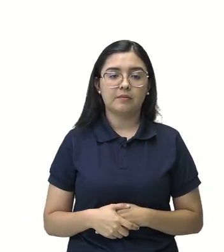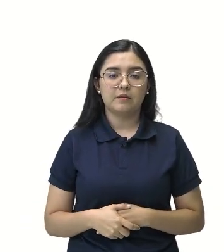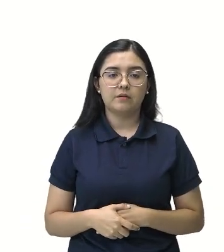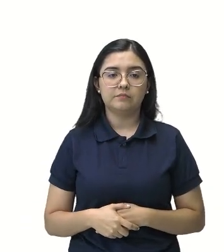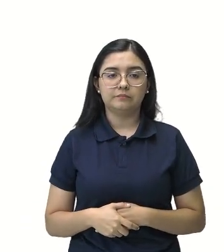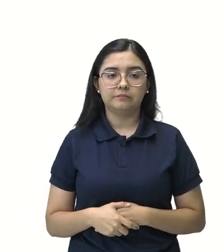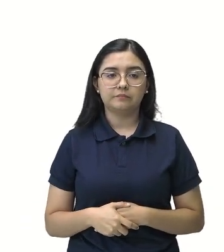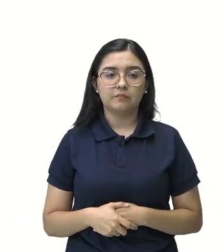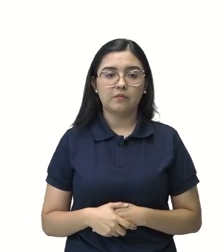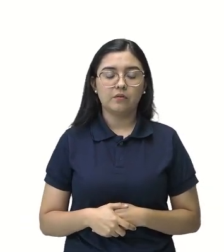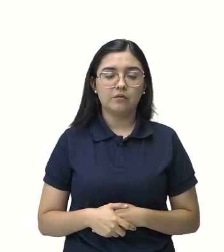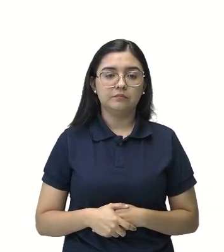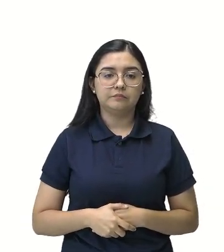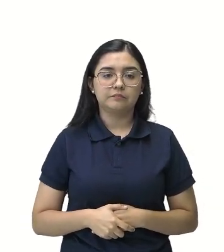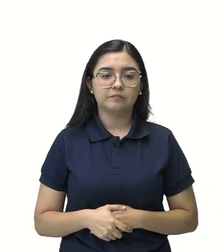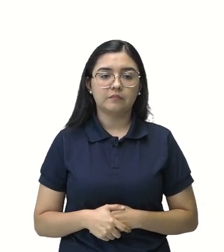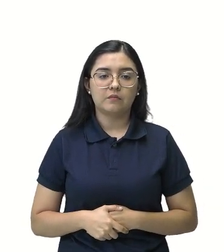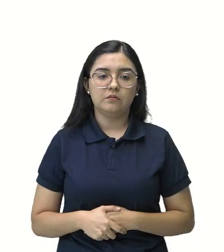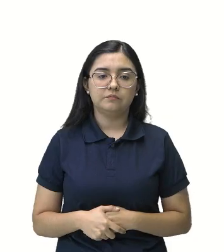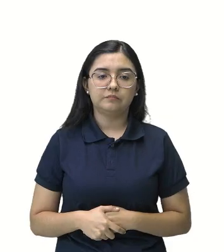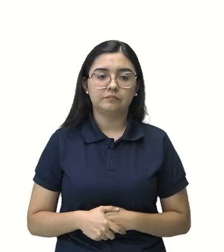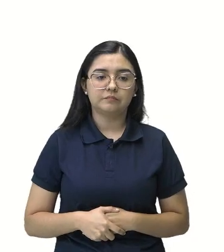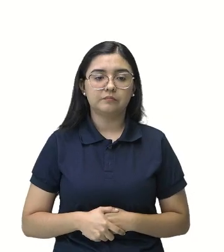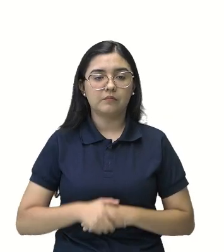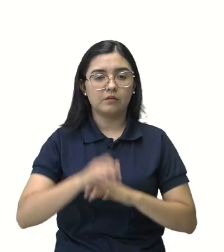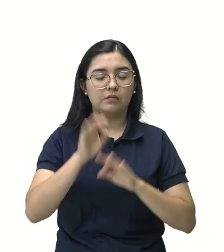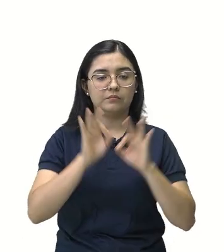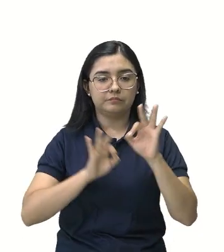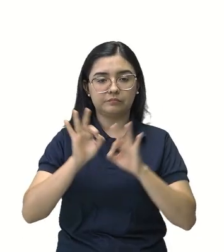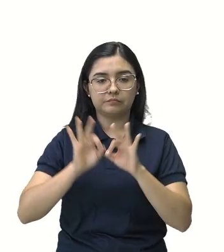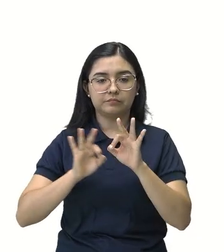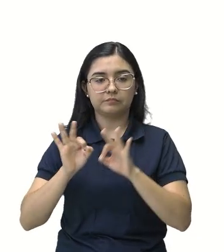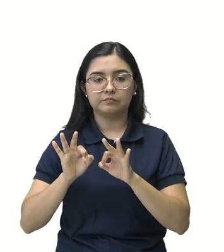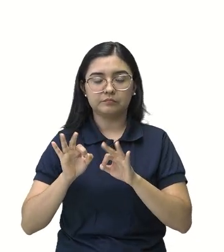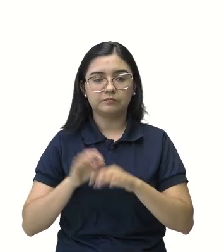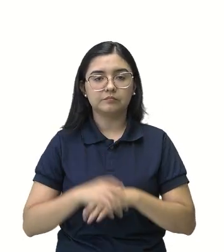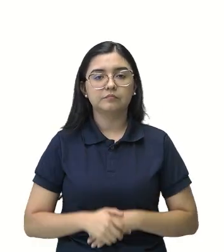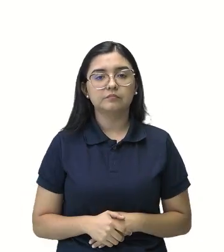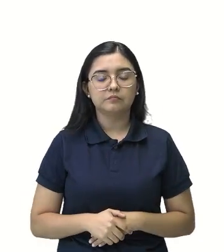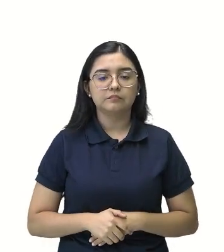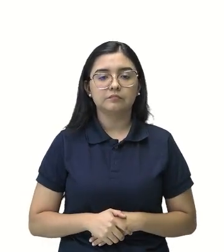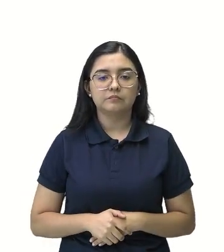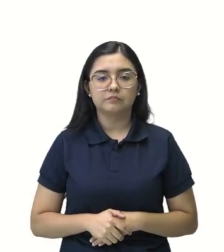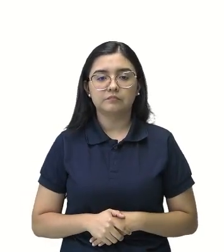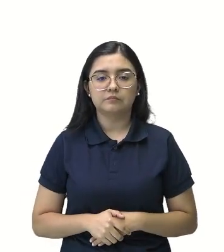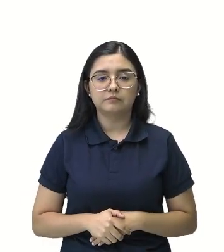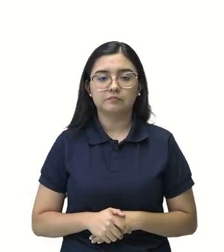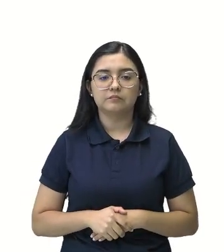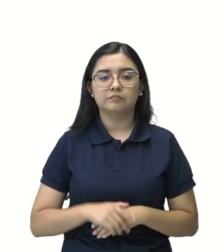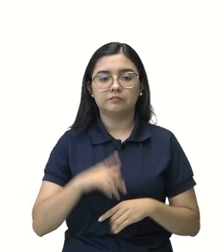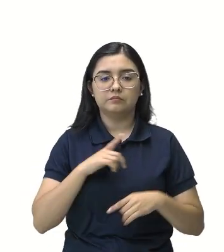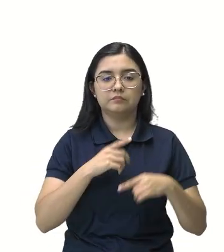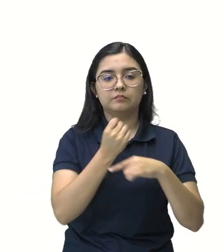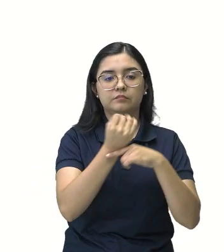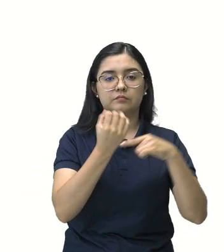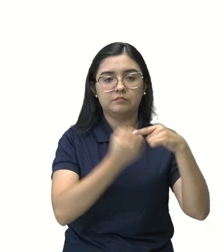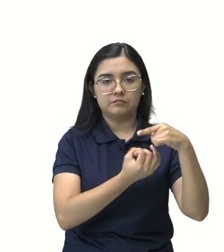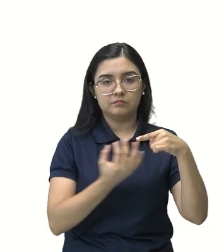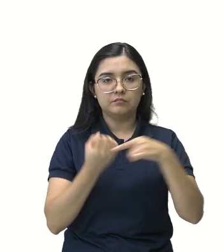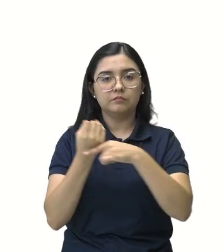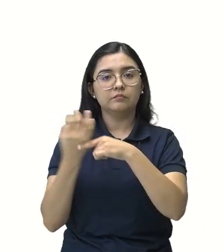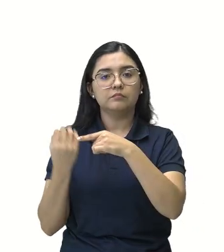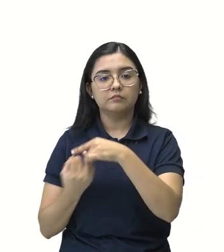Tá bom? Então, eu coloquei cada um no seu lugar. Tá? E agora eu tenho